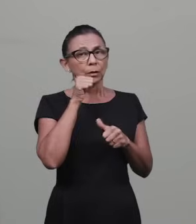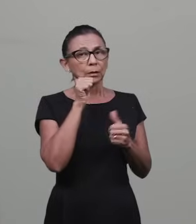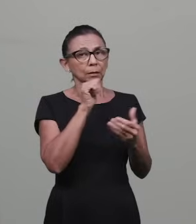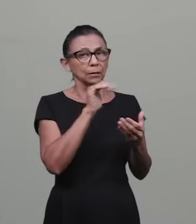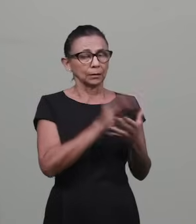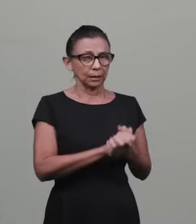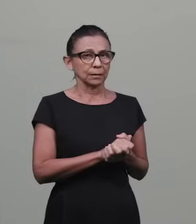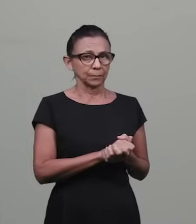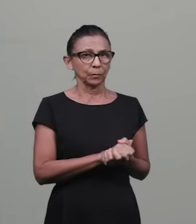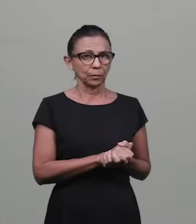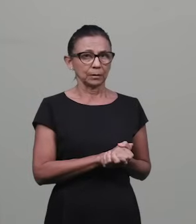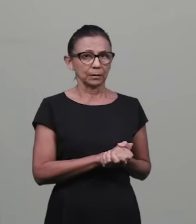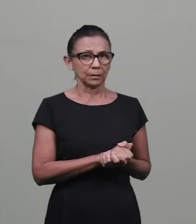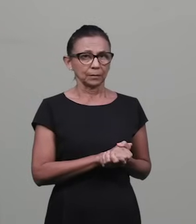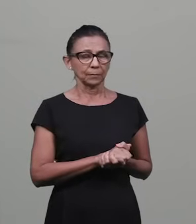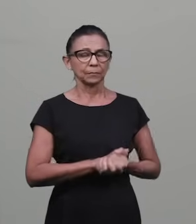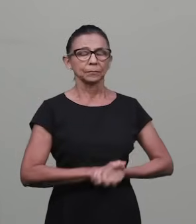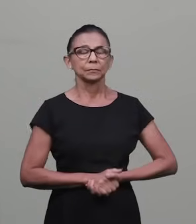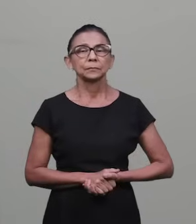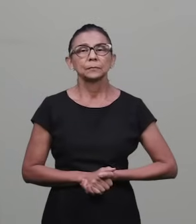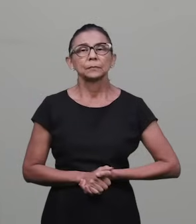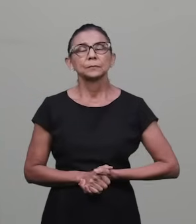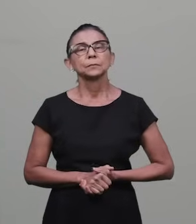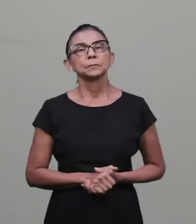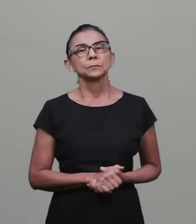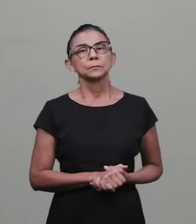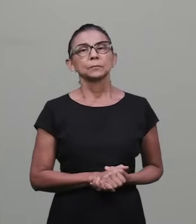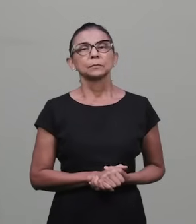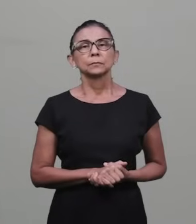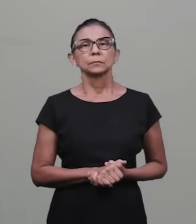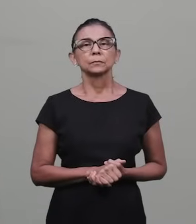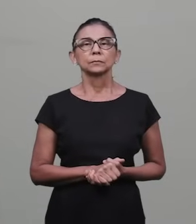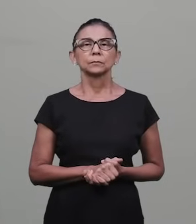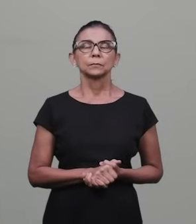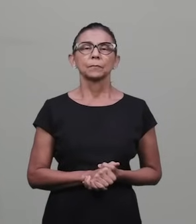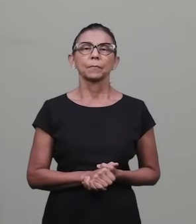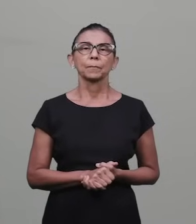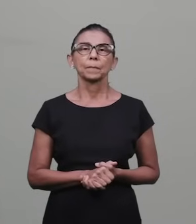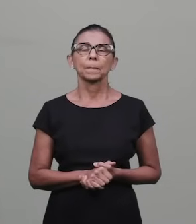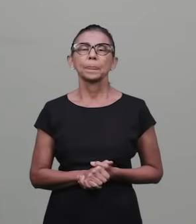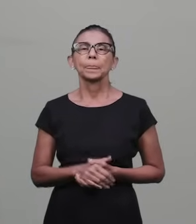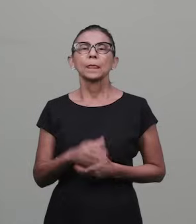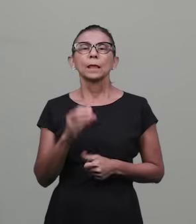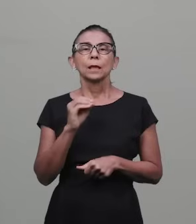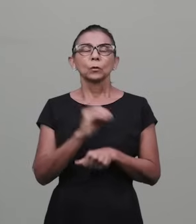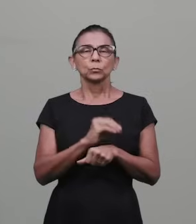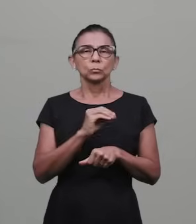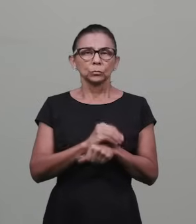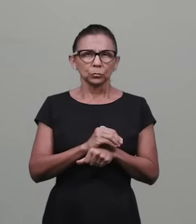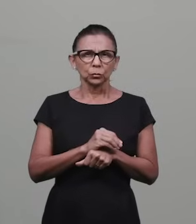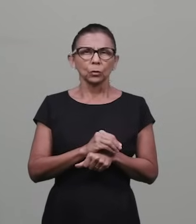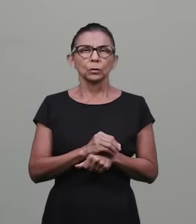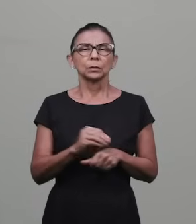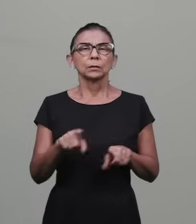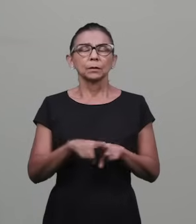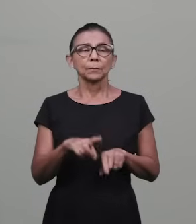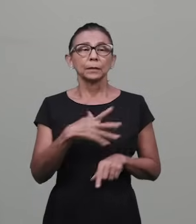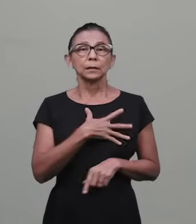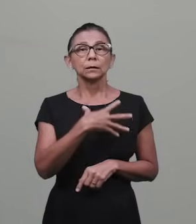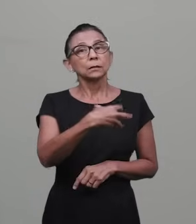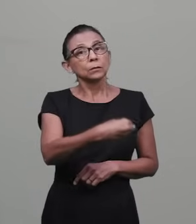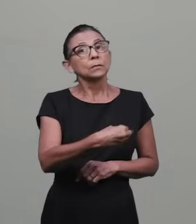esposa desse rapaz, foi o sucessor de Zwinglio, cuidou dessa família. Então, não foram desprezados. Então, foram